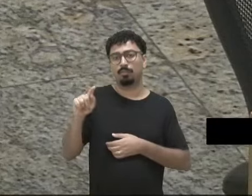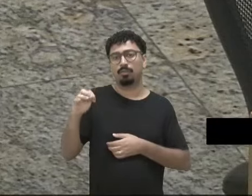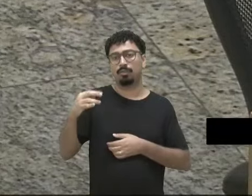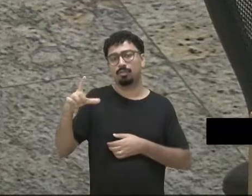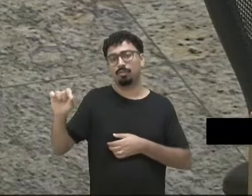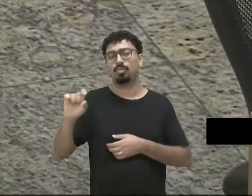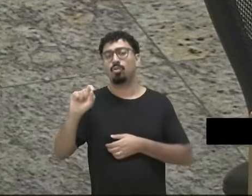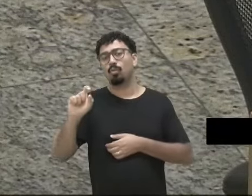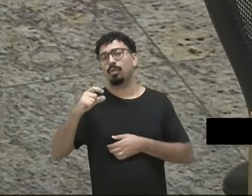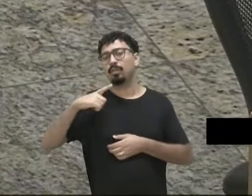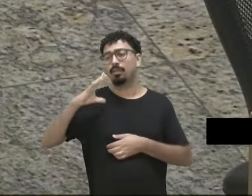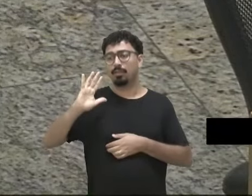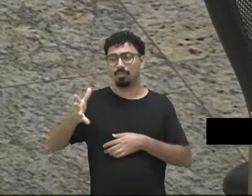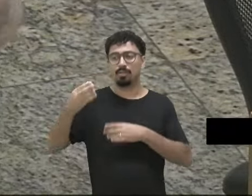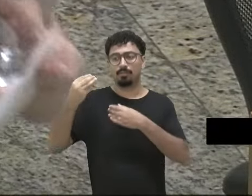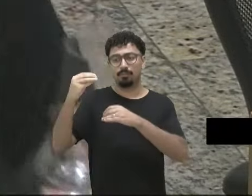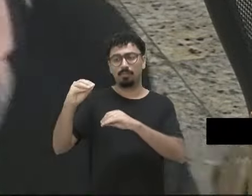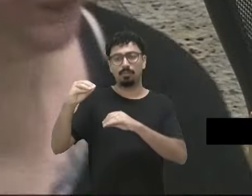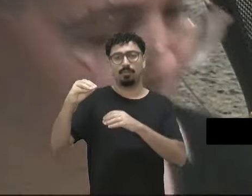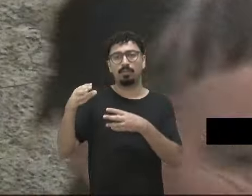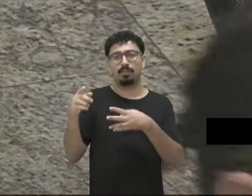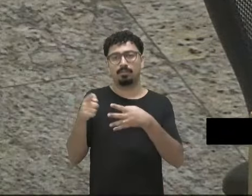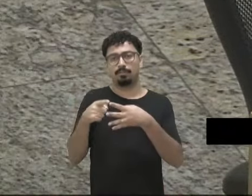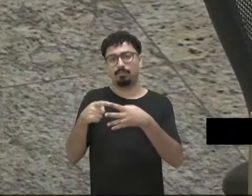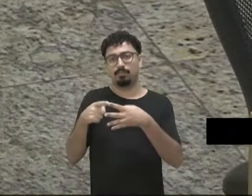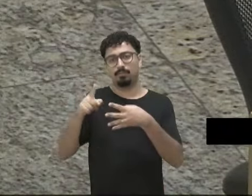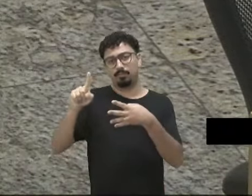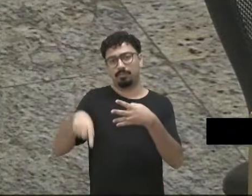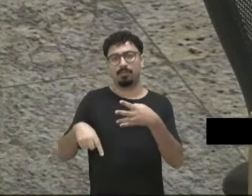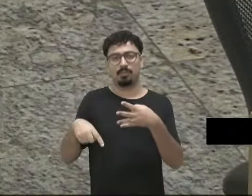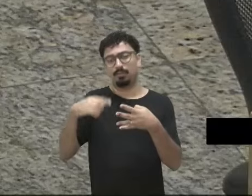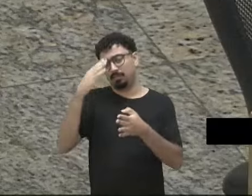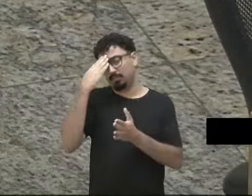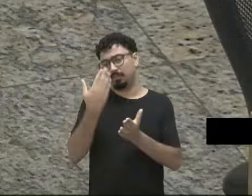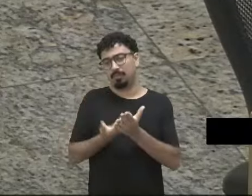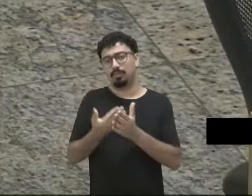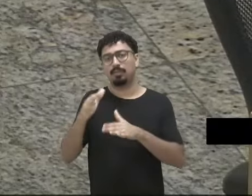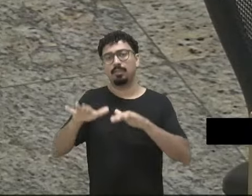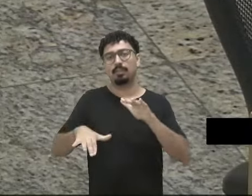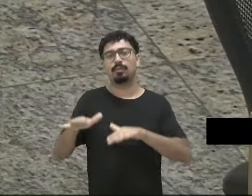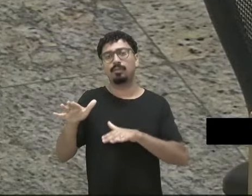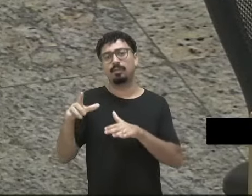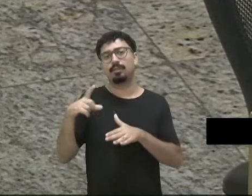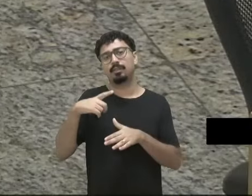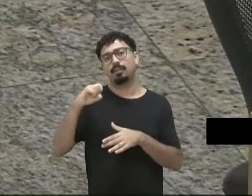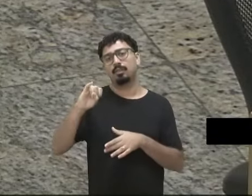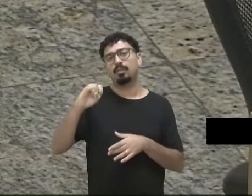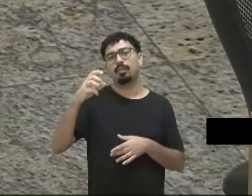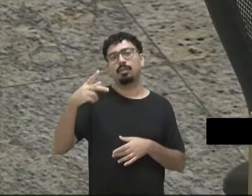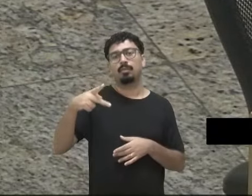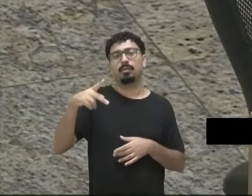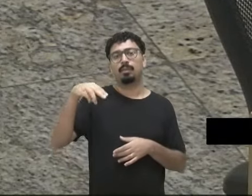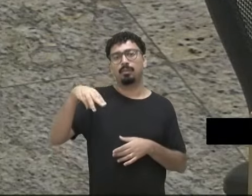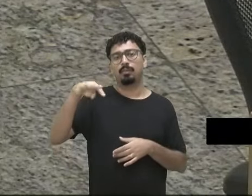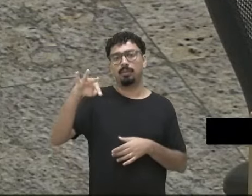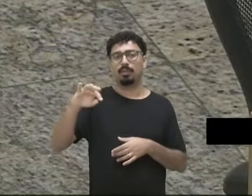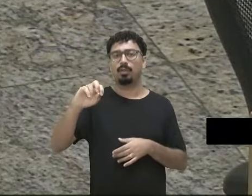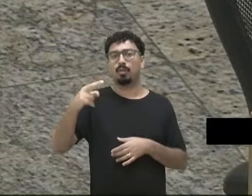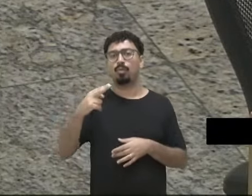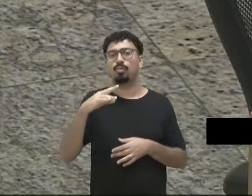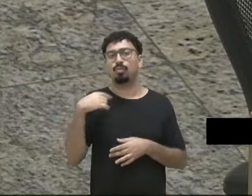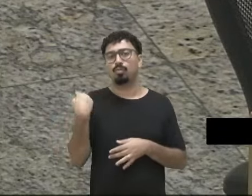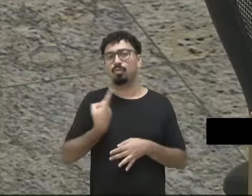de implementado no nível 1, que eu acredito que seja talvez onde o IPMT ainda esteja, ou se a gente já está